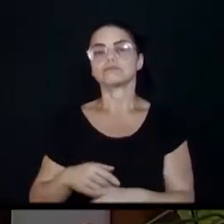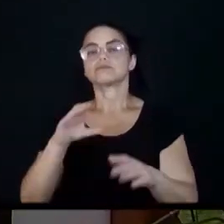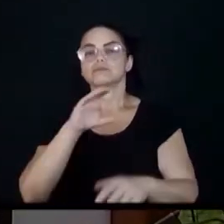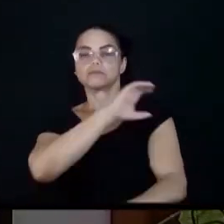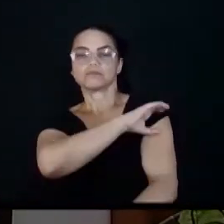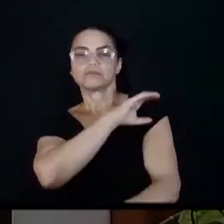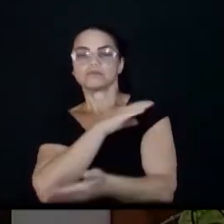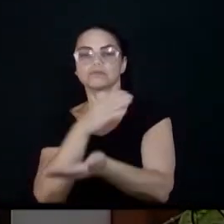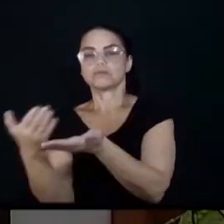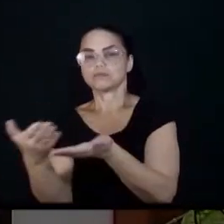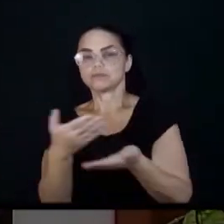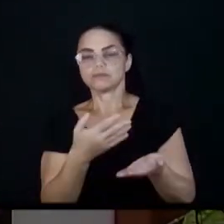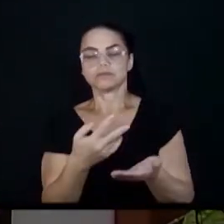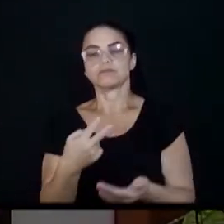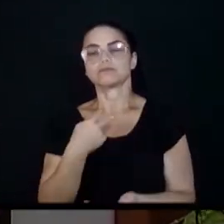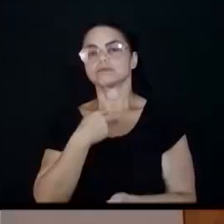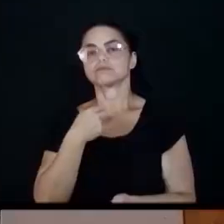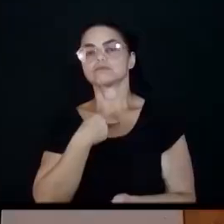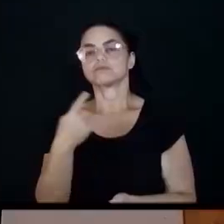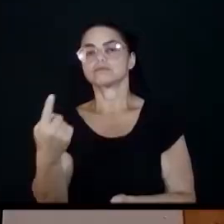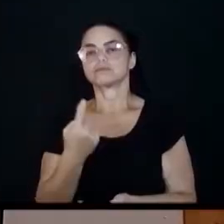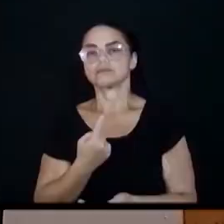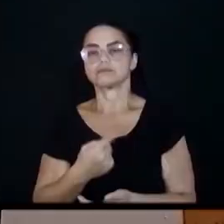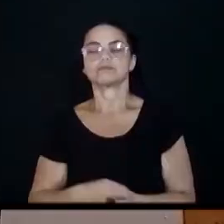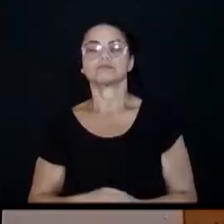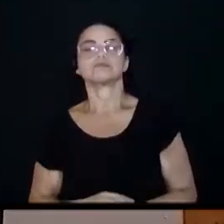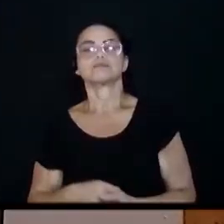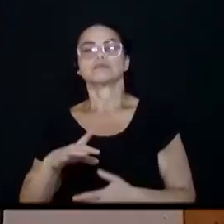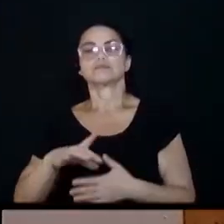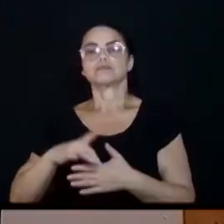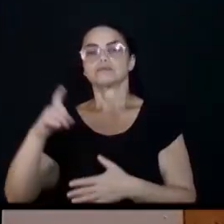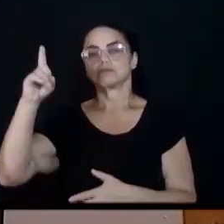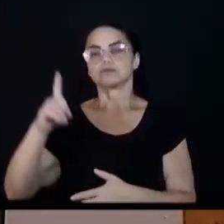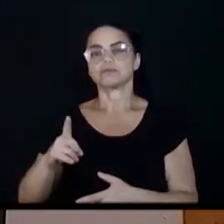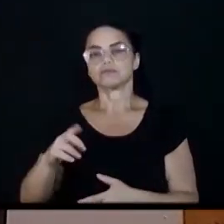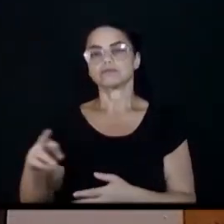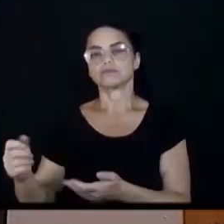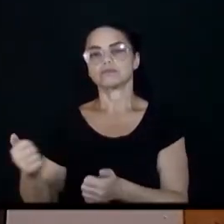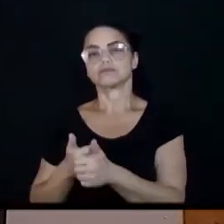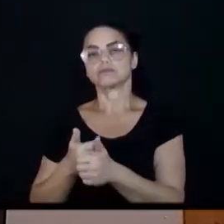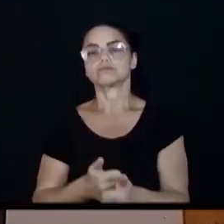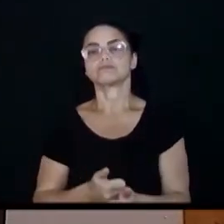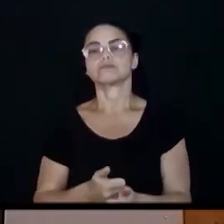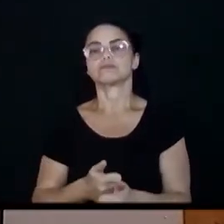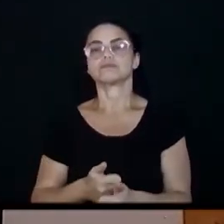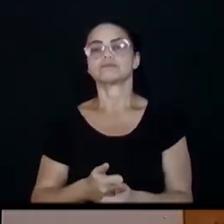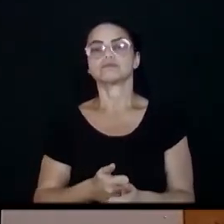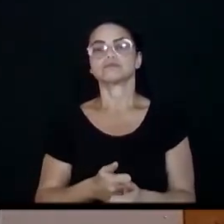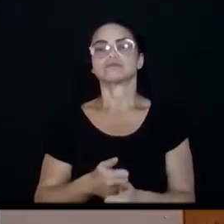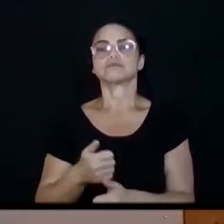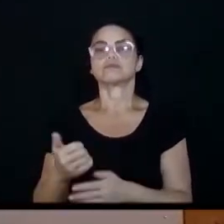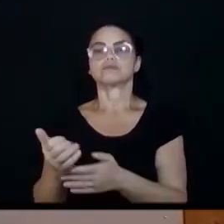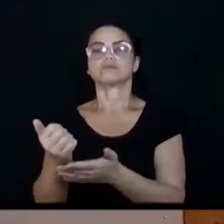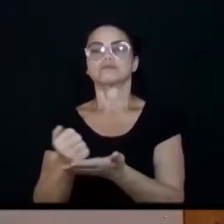puder, vem alguém da diretoria para acompanhar. E que toda essa ajuda, né, seja de contribuição